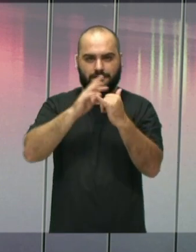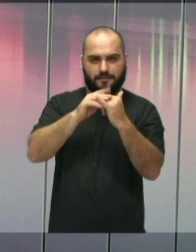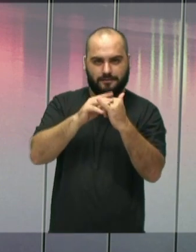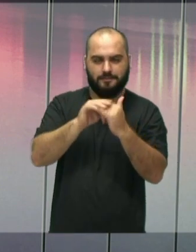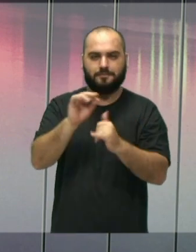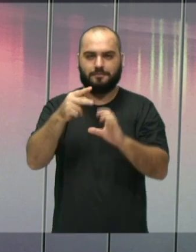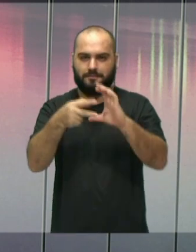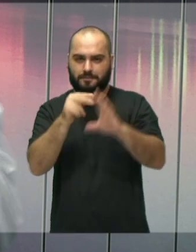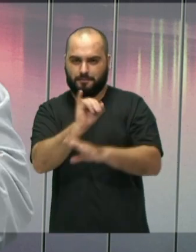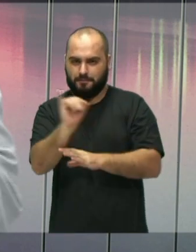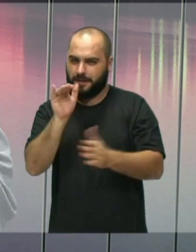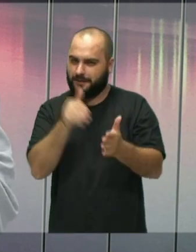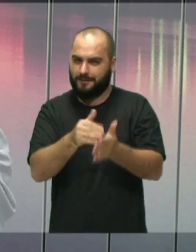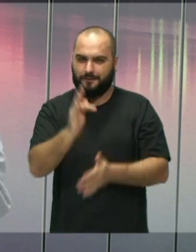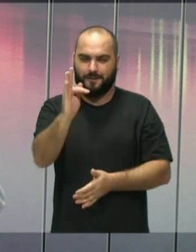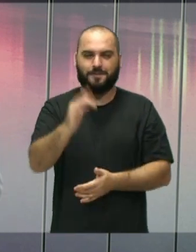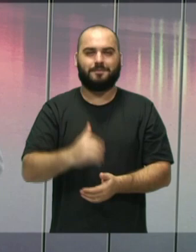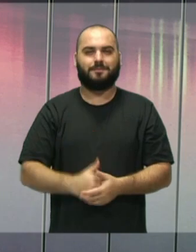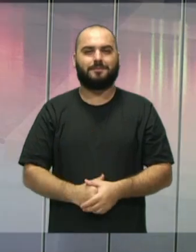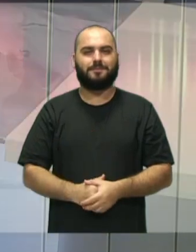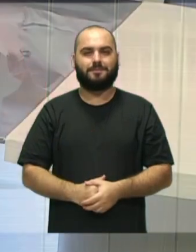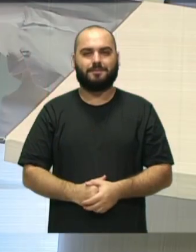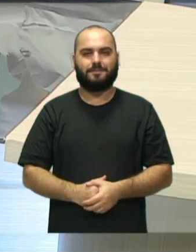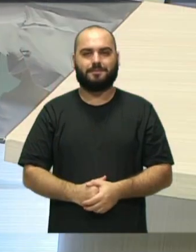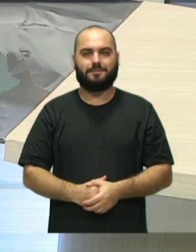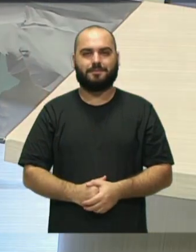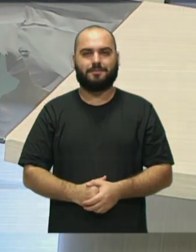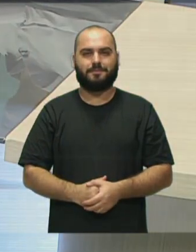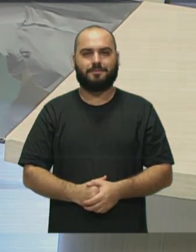de Vereadores no YouTube até a próxima